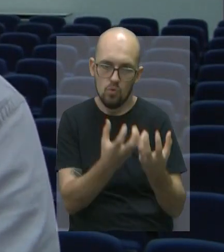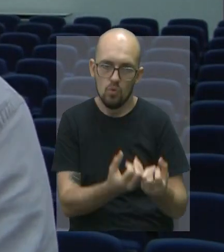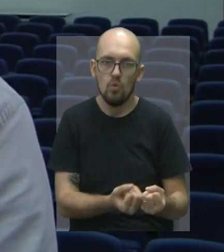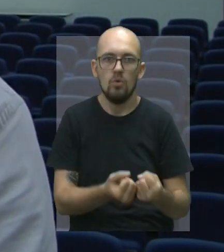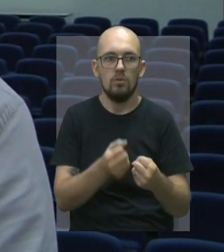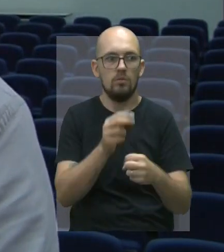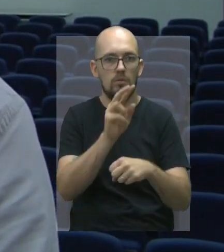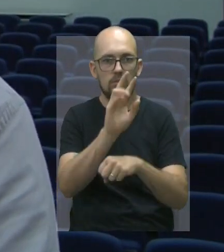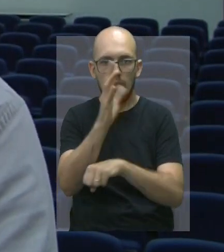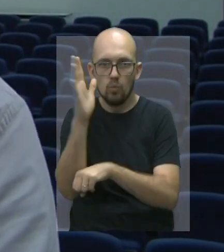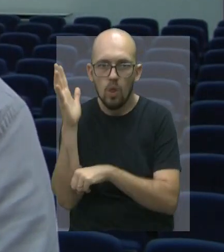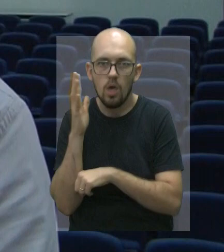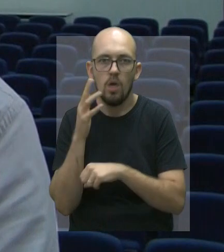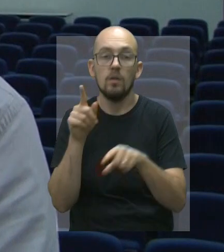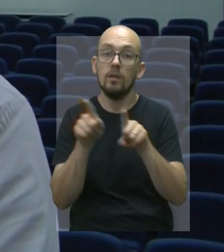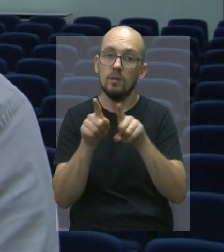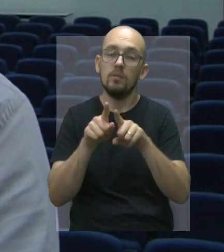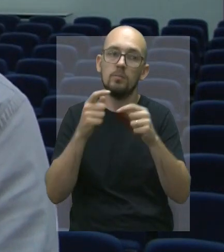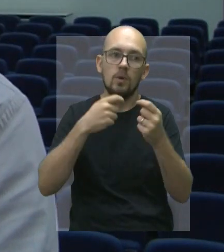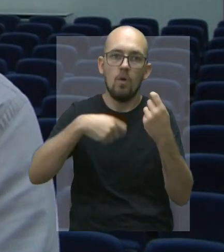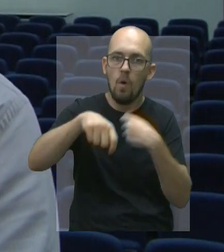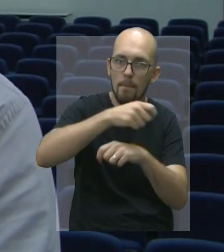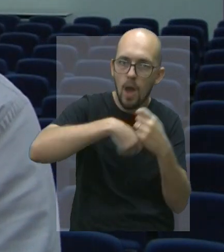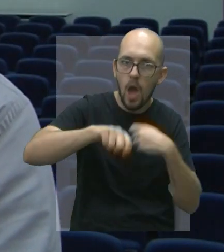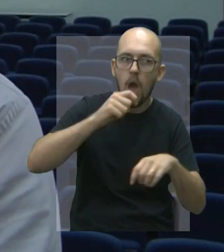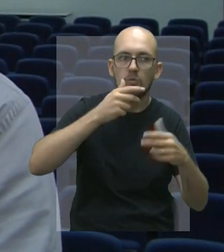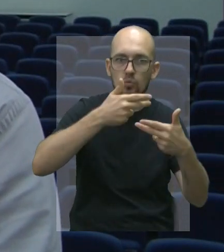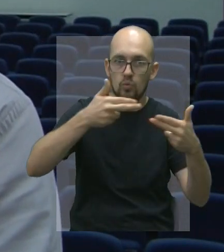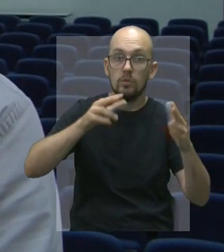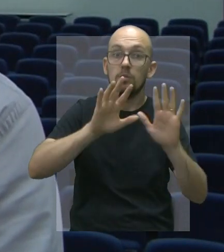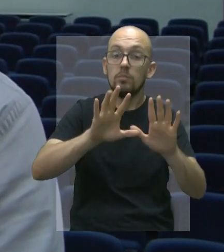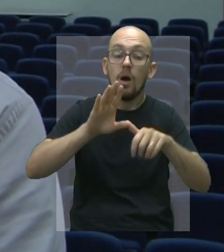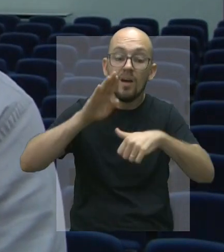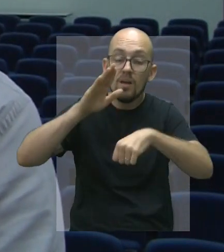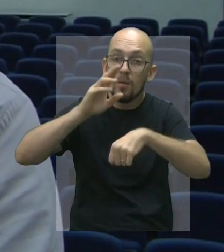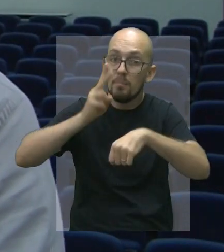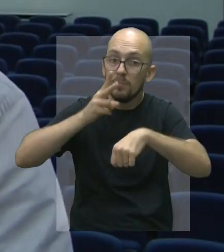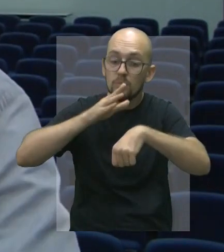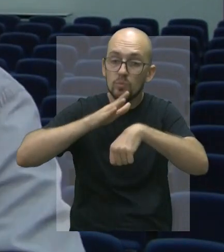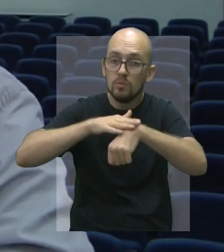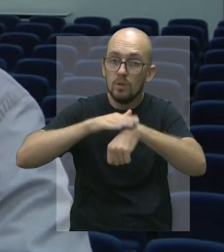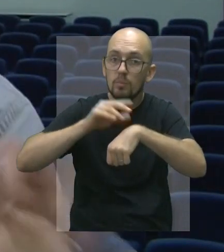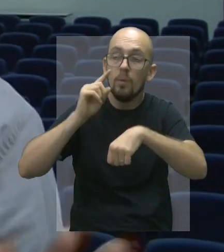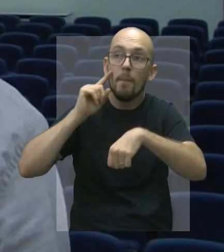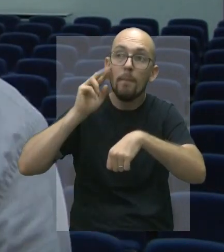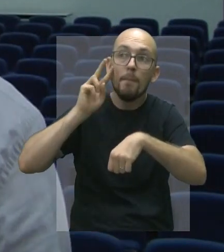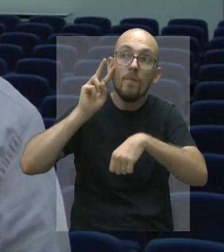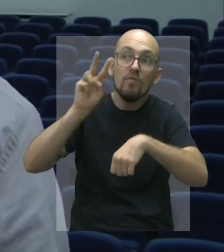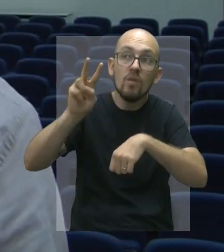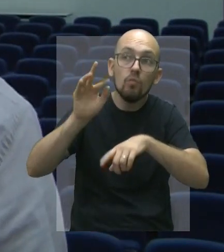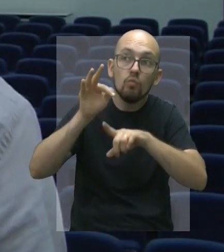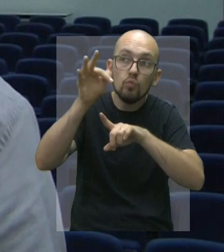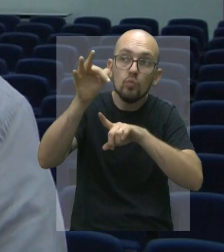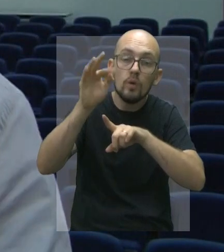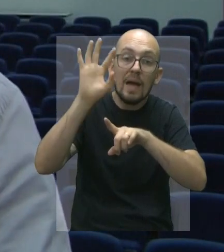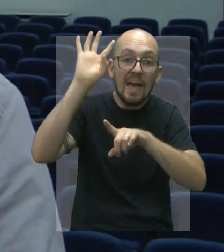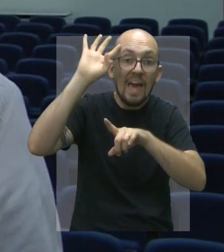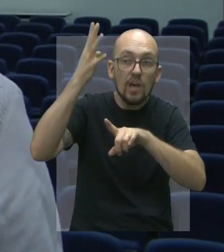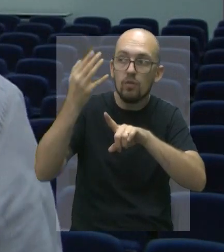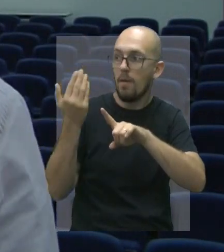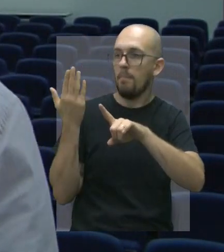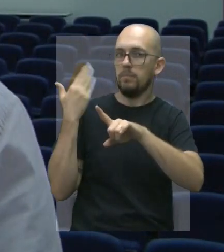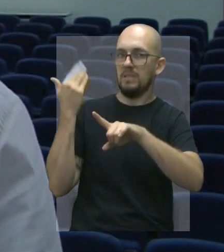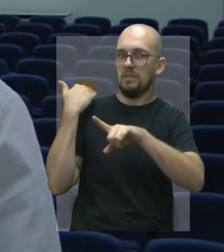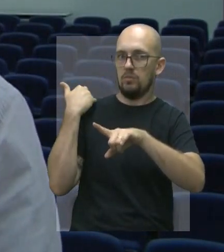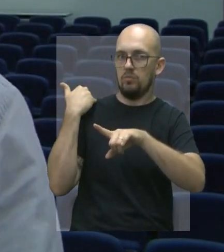ou para quem usa para o comércio, para a indústria, mas ao mesmo tempo olhar para o futuro, mas também resolver o passado. E essa questão